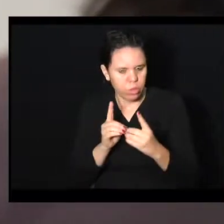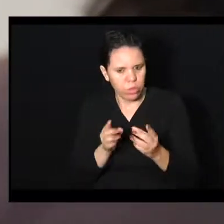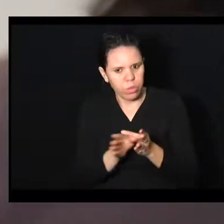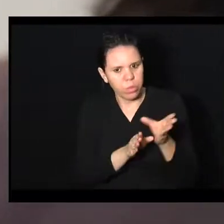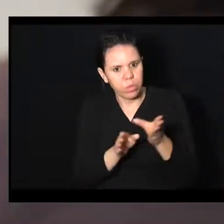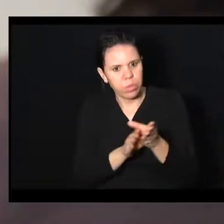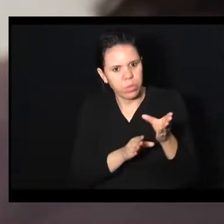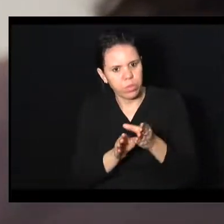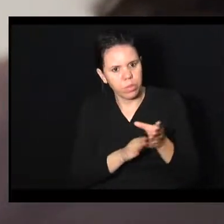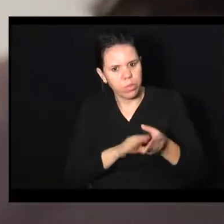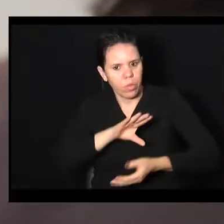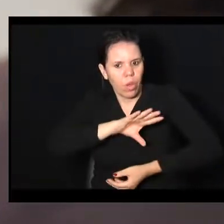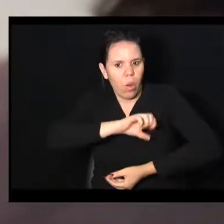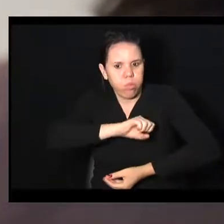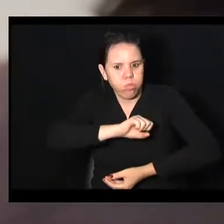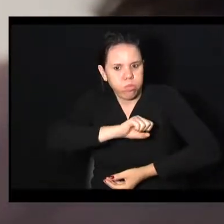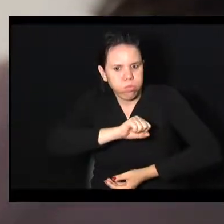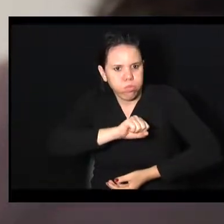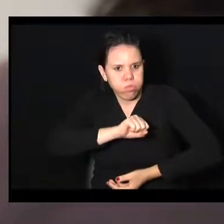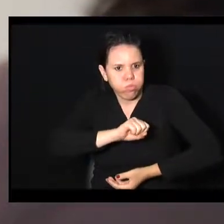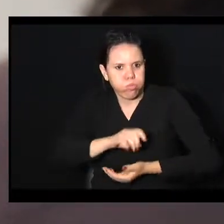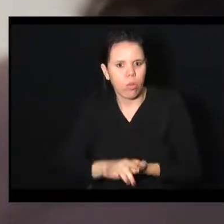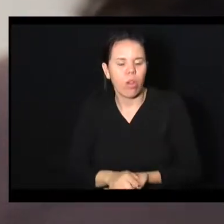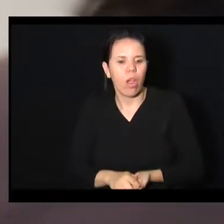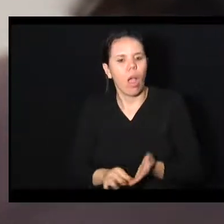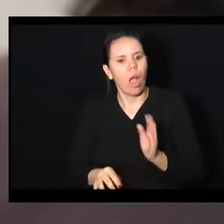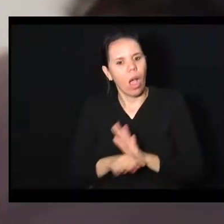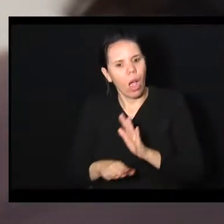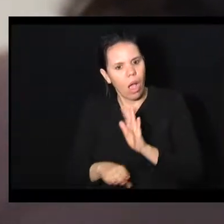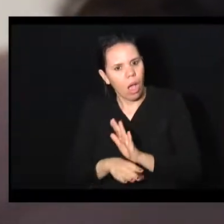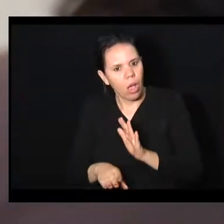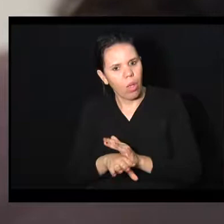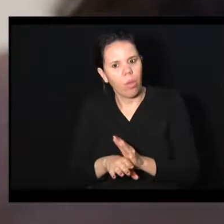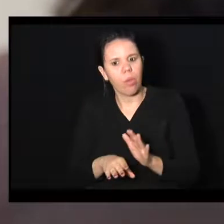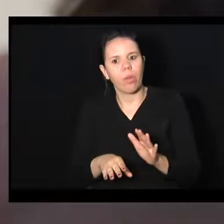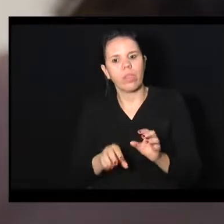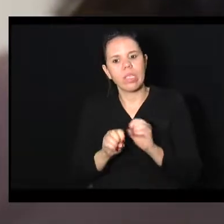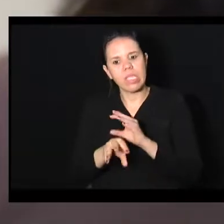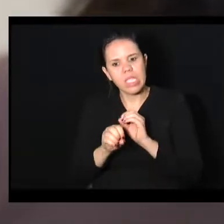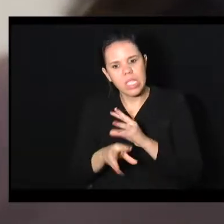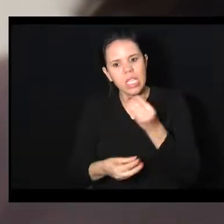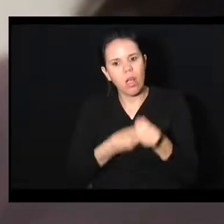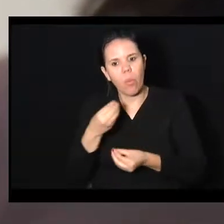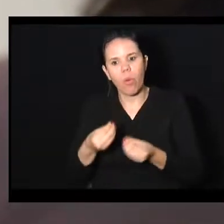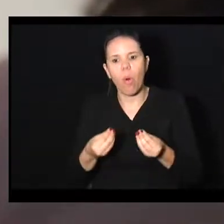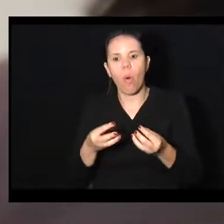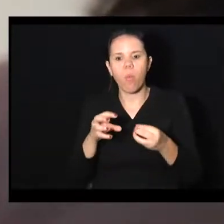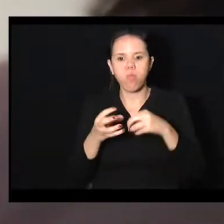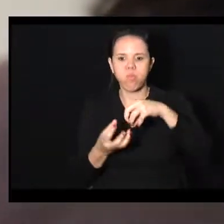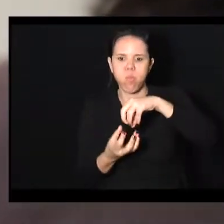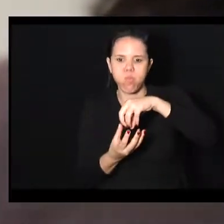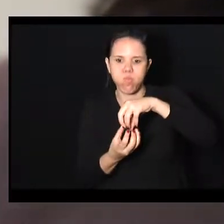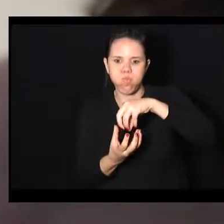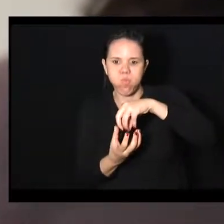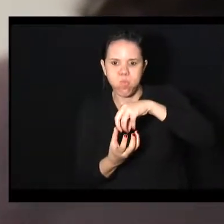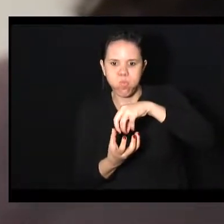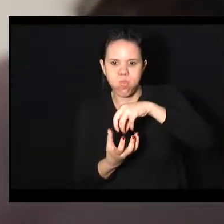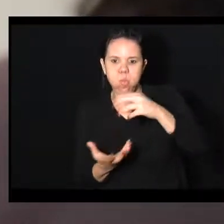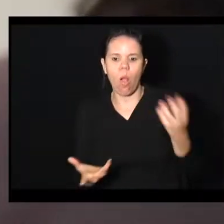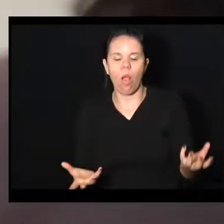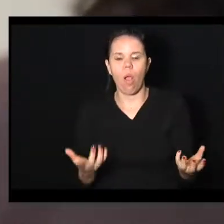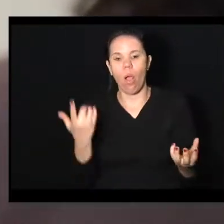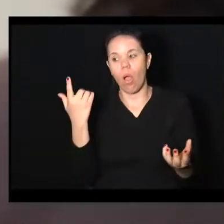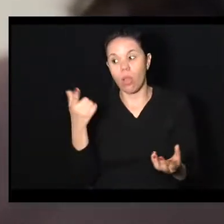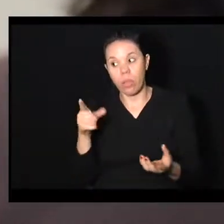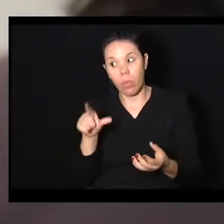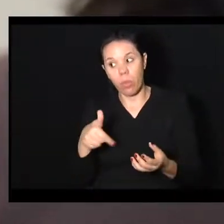aconselhamento à amamentação. Coloca o bebê para mamar, para sugar e que ele saia daqui mamando. E a outra